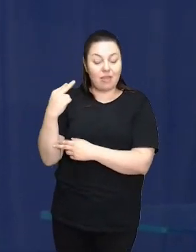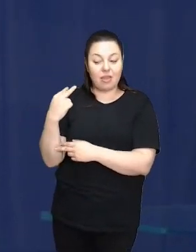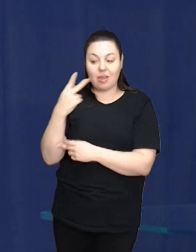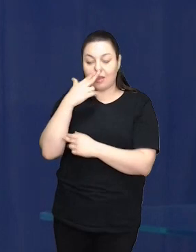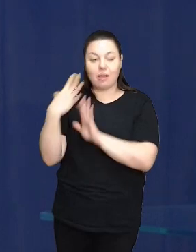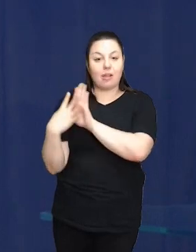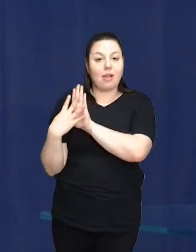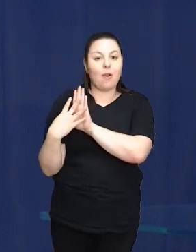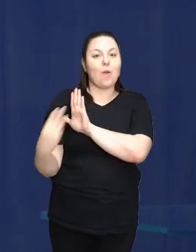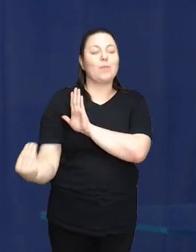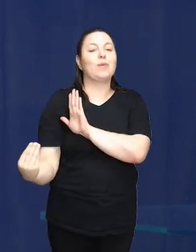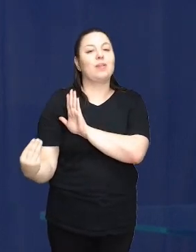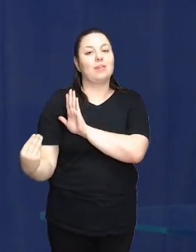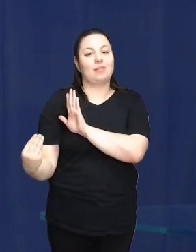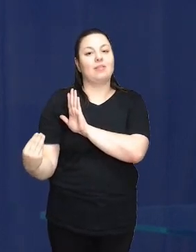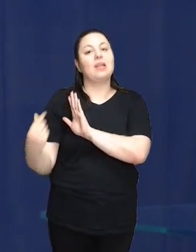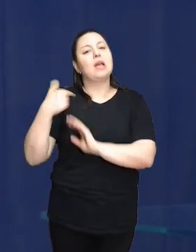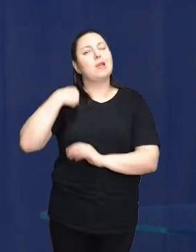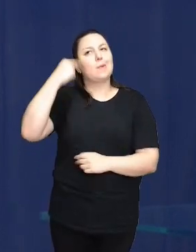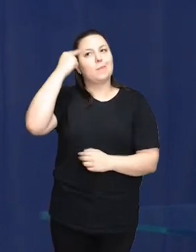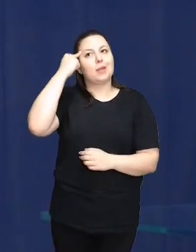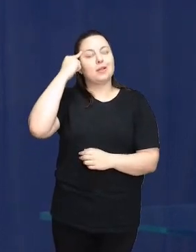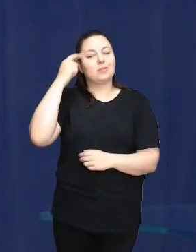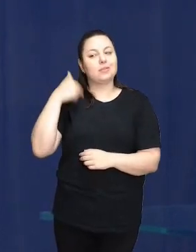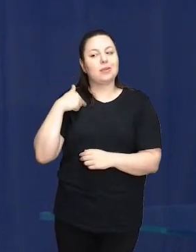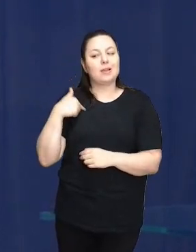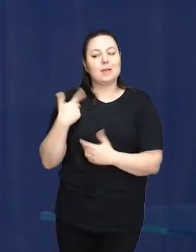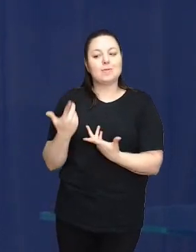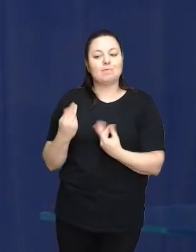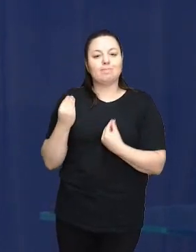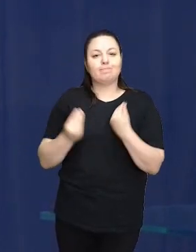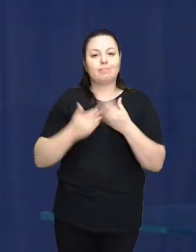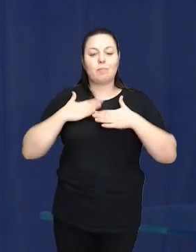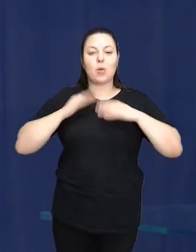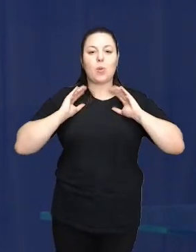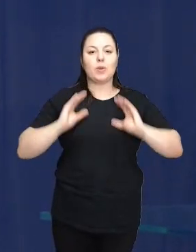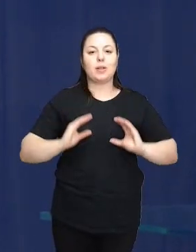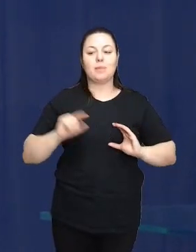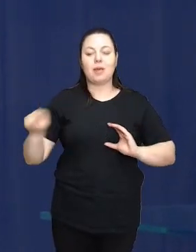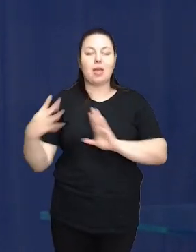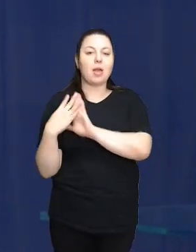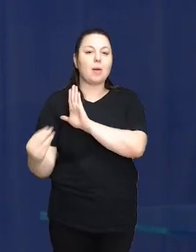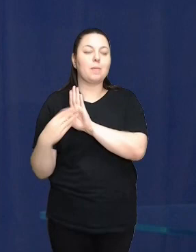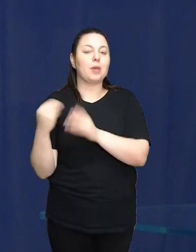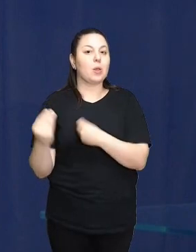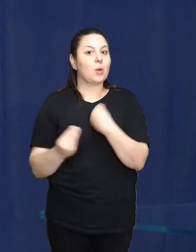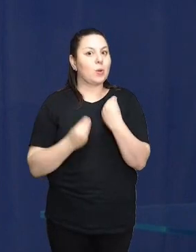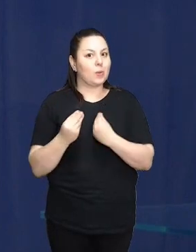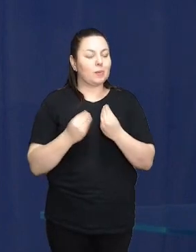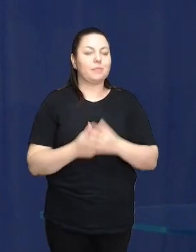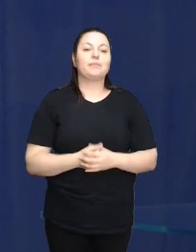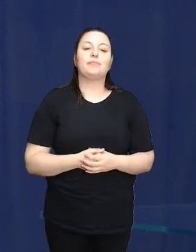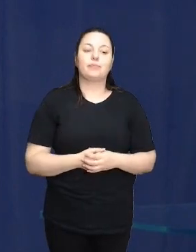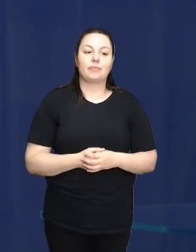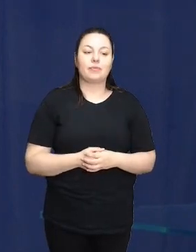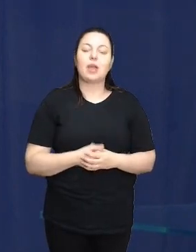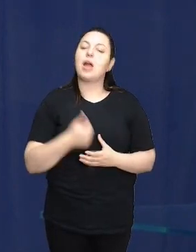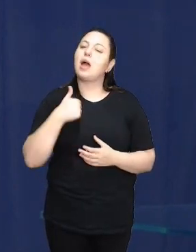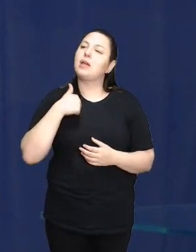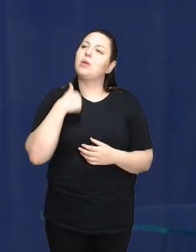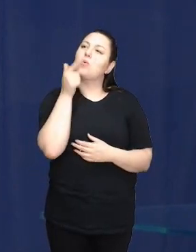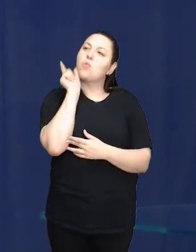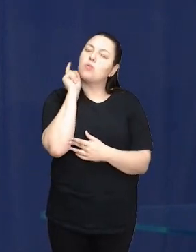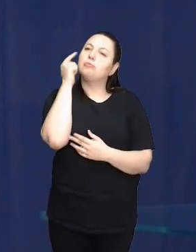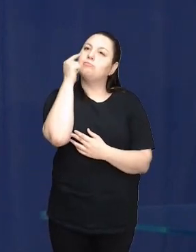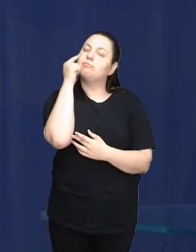é o exemplo que eu estou dando? E é engraçado que ontem eu resolvi deixar o celular de lado e fazer assim, tudo o que ele quisesse,